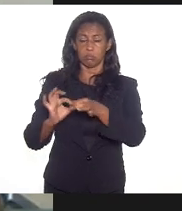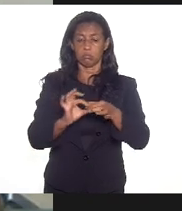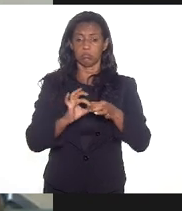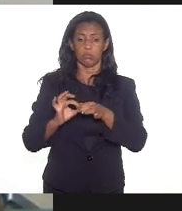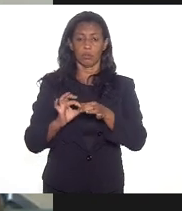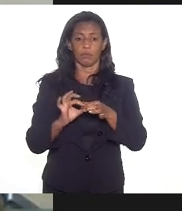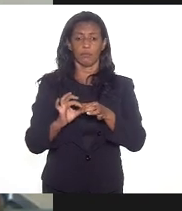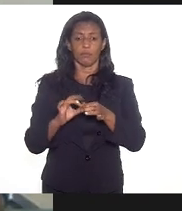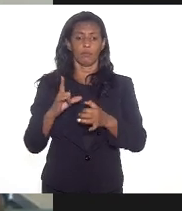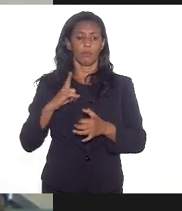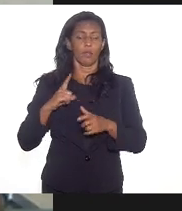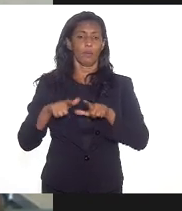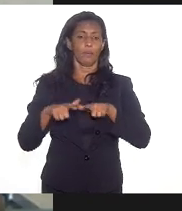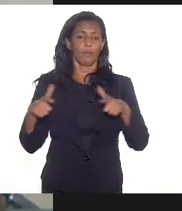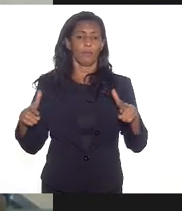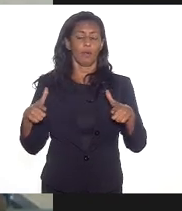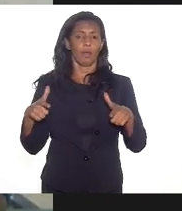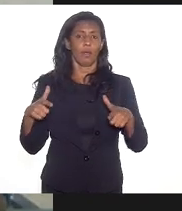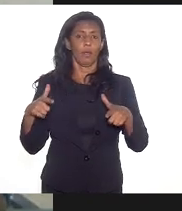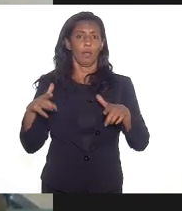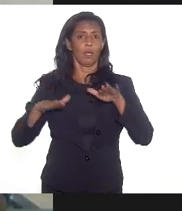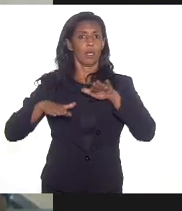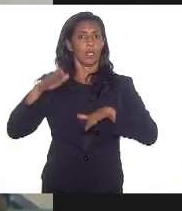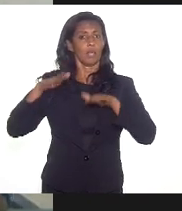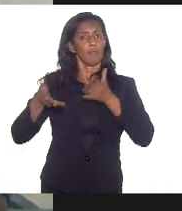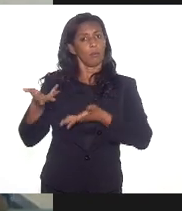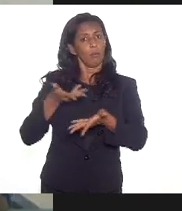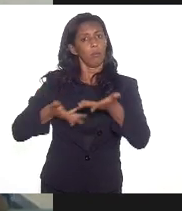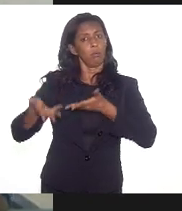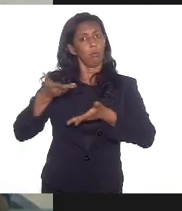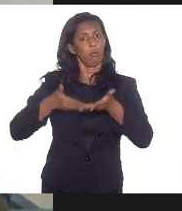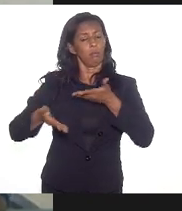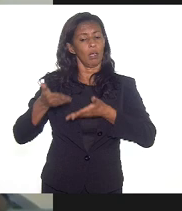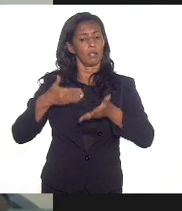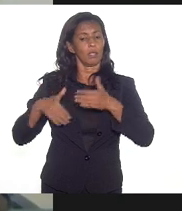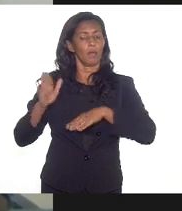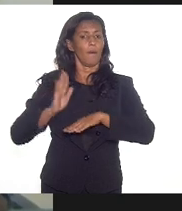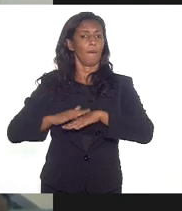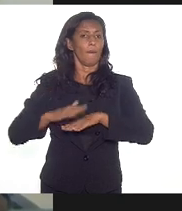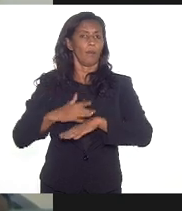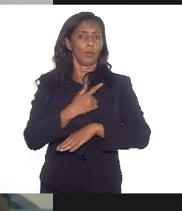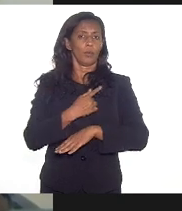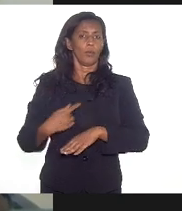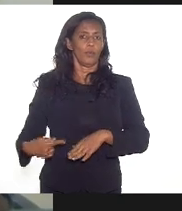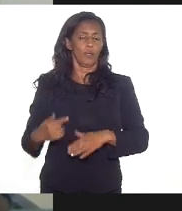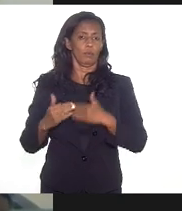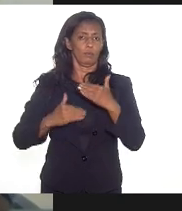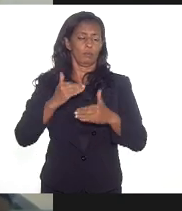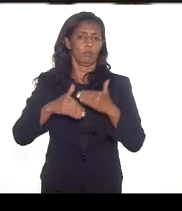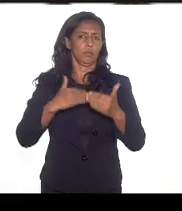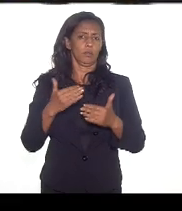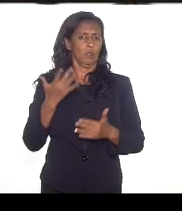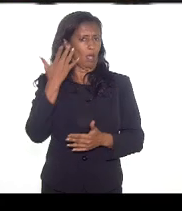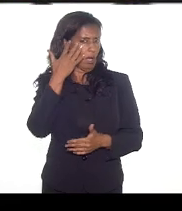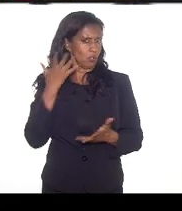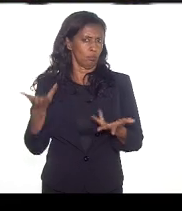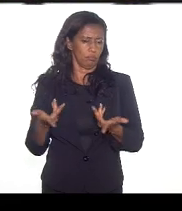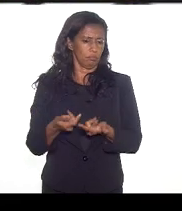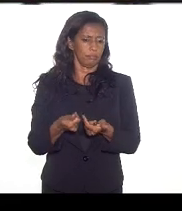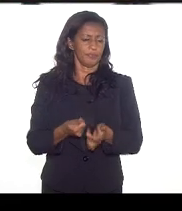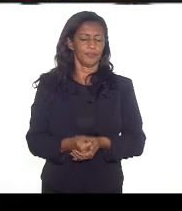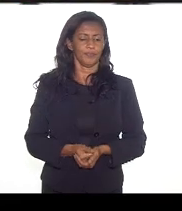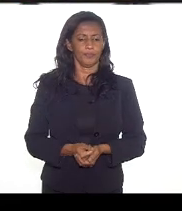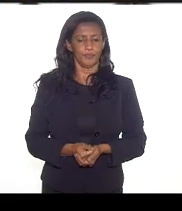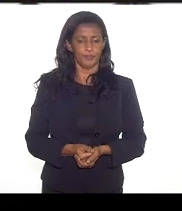constituir um maior nível de participação popular e do próprio governo no processo. Acho ótimo.